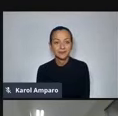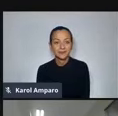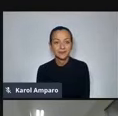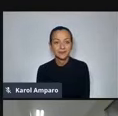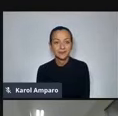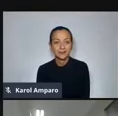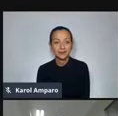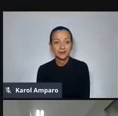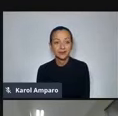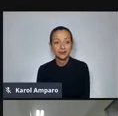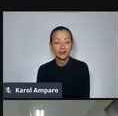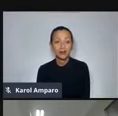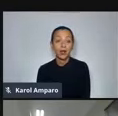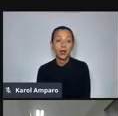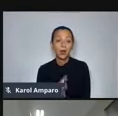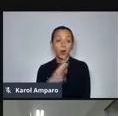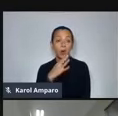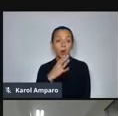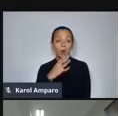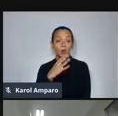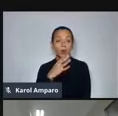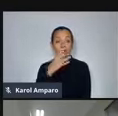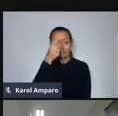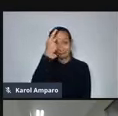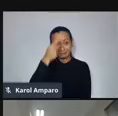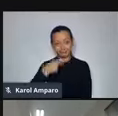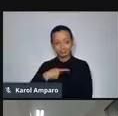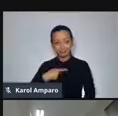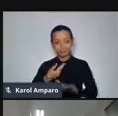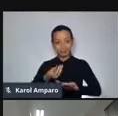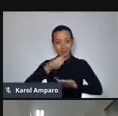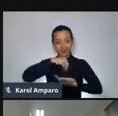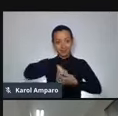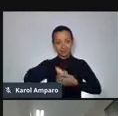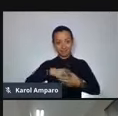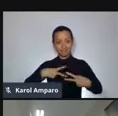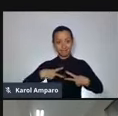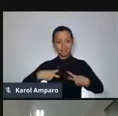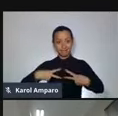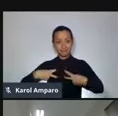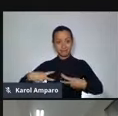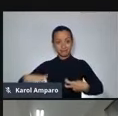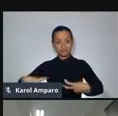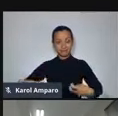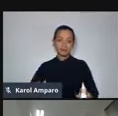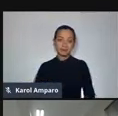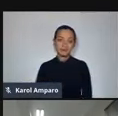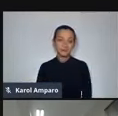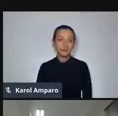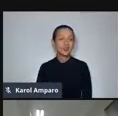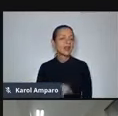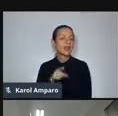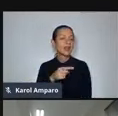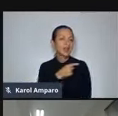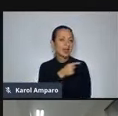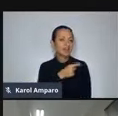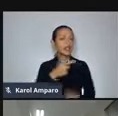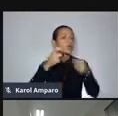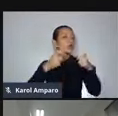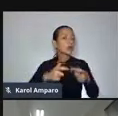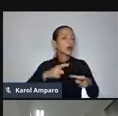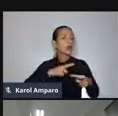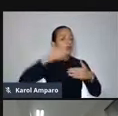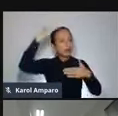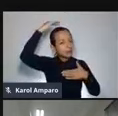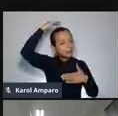Conhece-te a si mesmo. Aqui dá para ver melhor, né? Que lá no nosso projeto, que eu falei para vocês que era a única área coberta, né? E saindo, como vocês estão